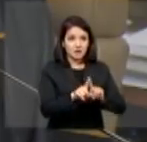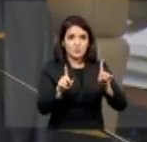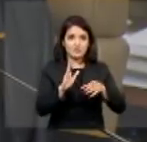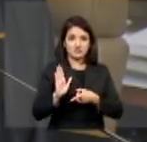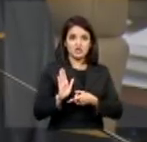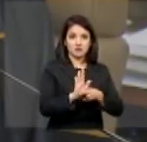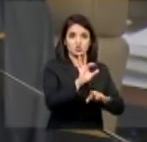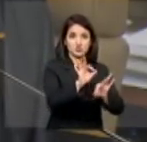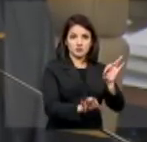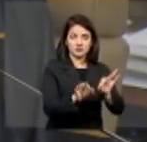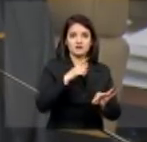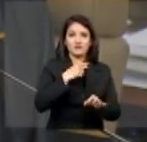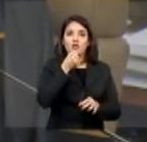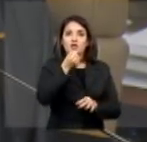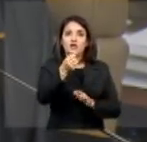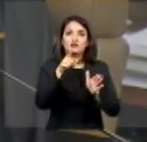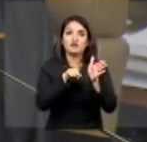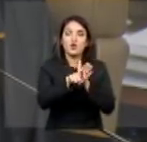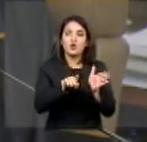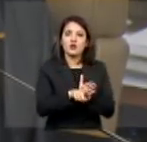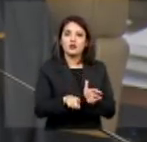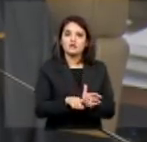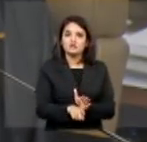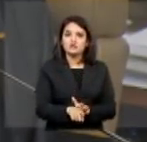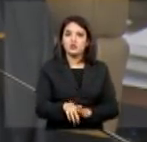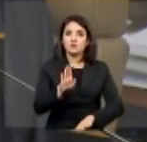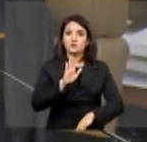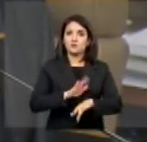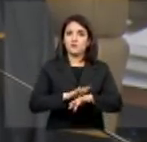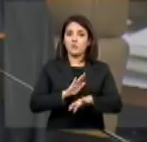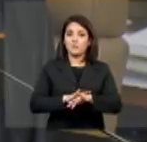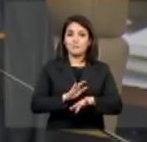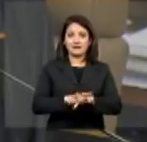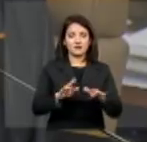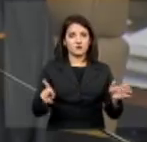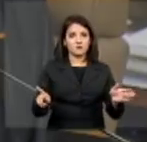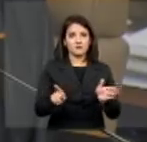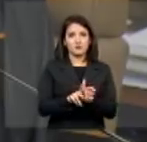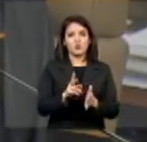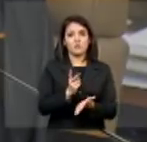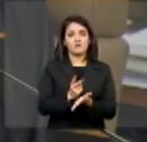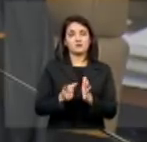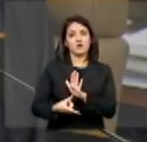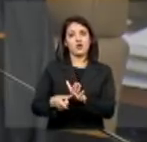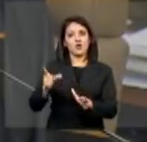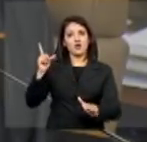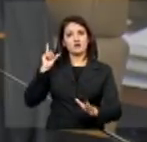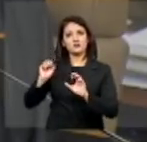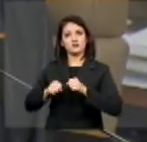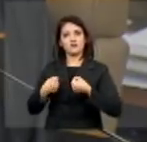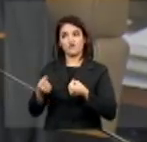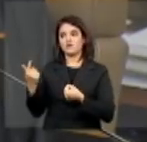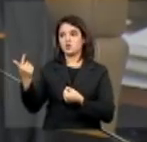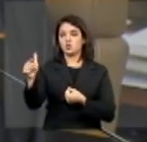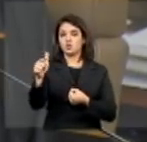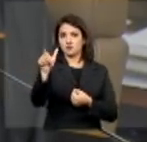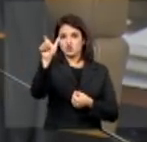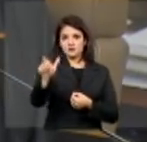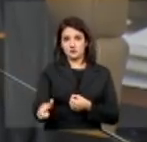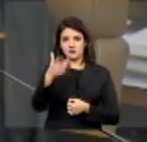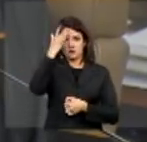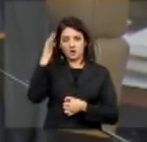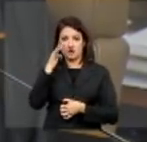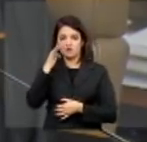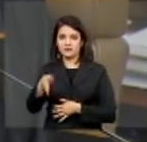exame cruzado no momento próprio mesmo antes as defesas dos demais acusados já